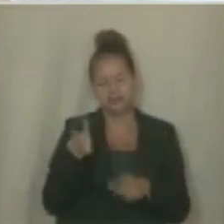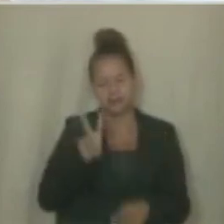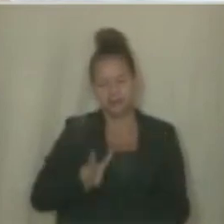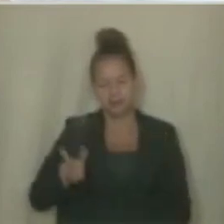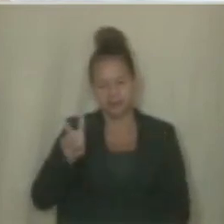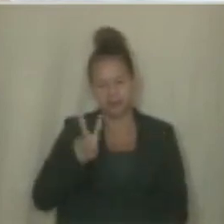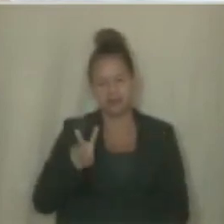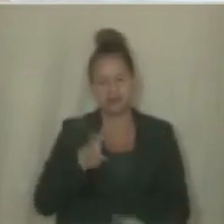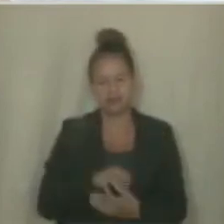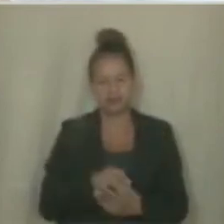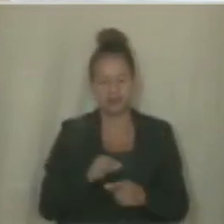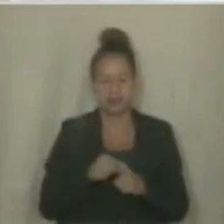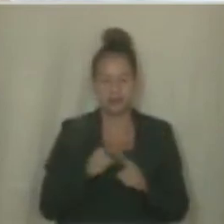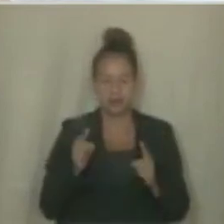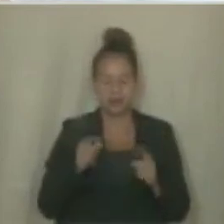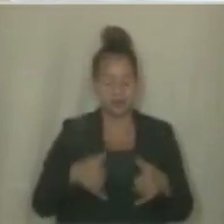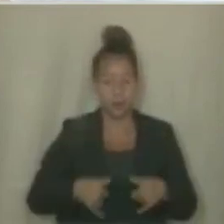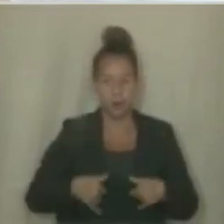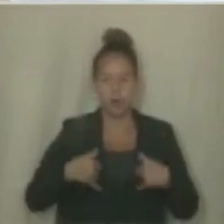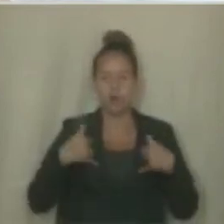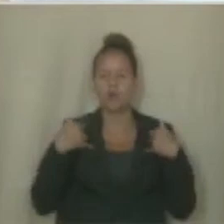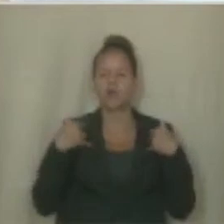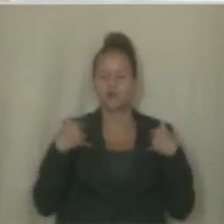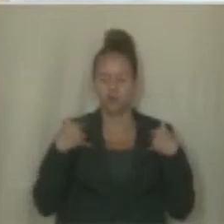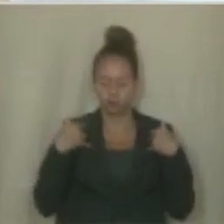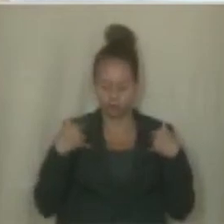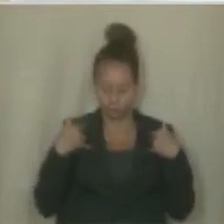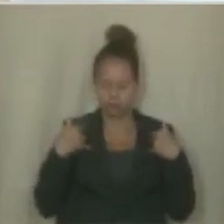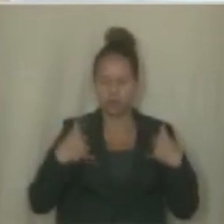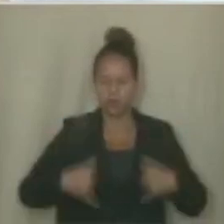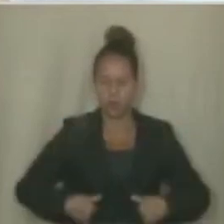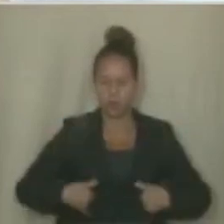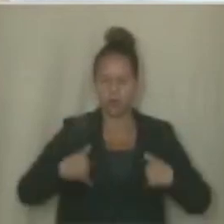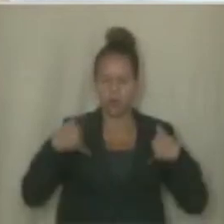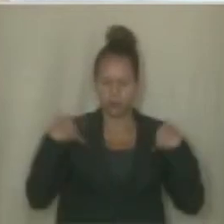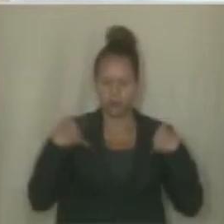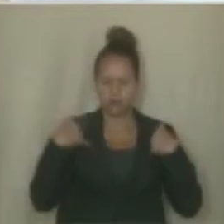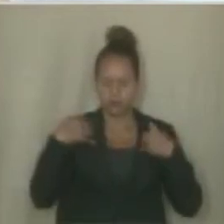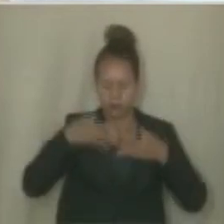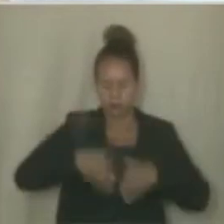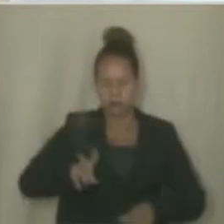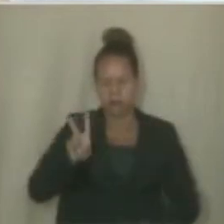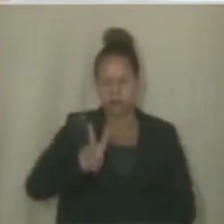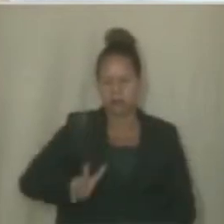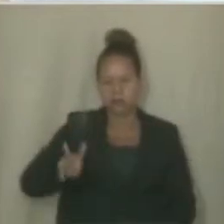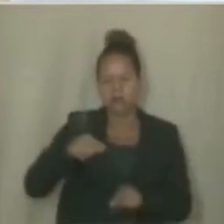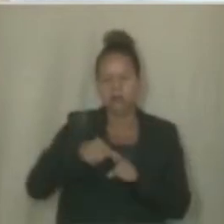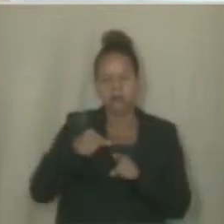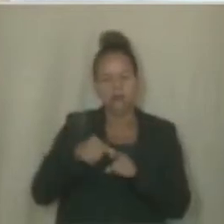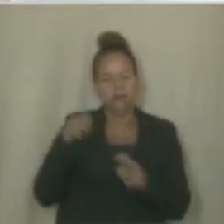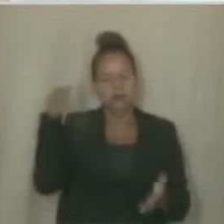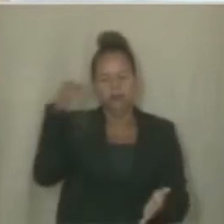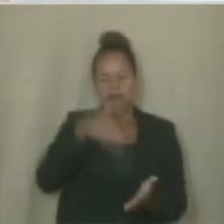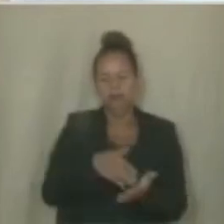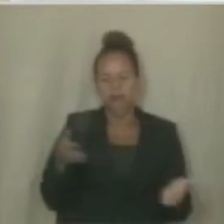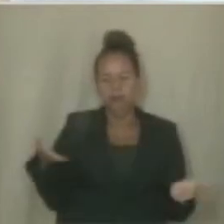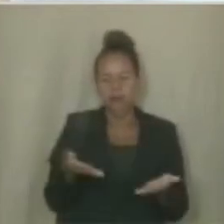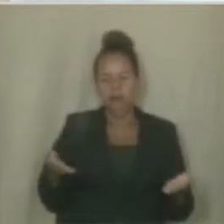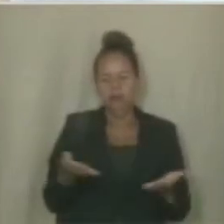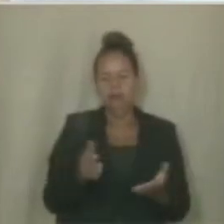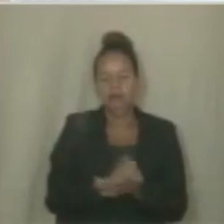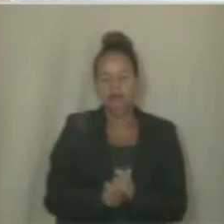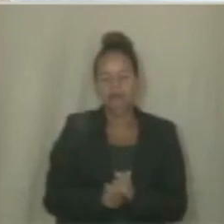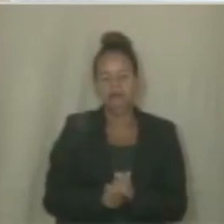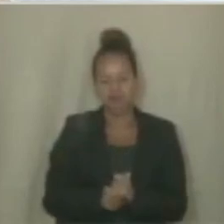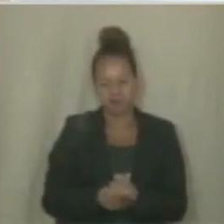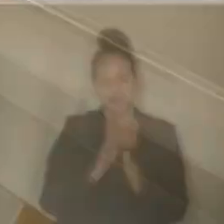vá porém me orgulho muito me orgulho muito de ser vazando e até o dia de hoje Rodrigo cotinho